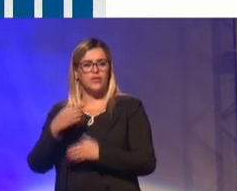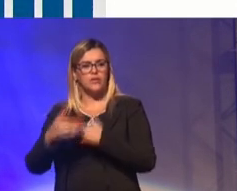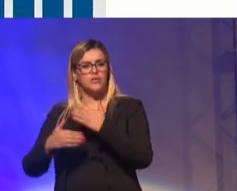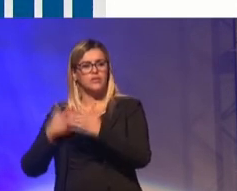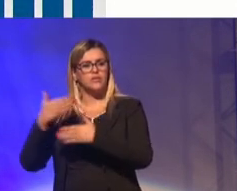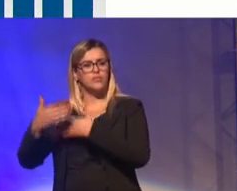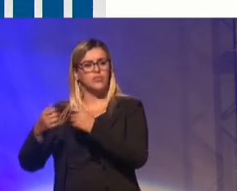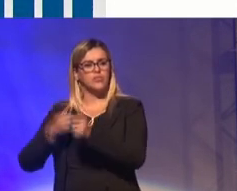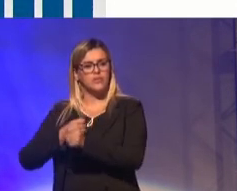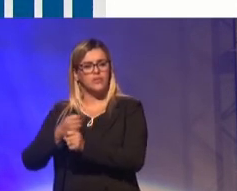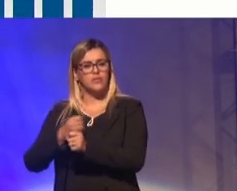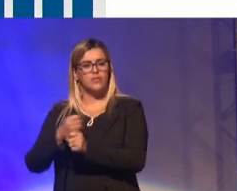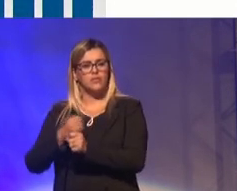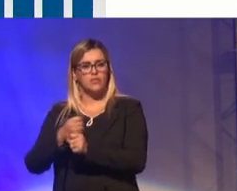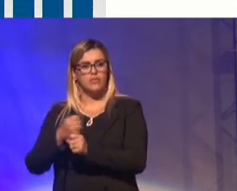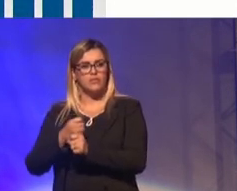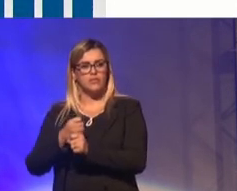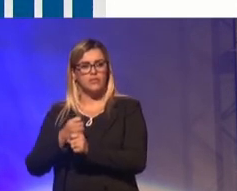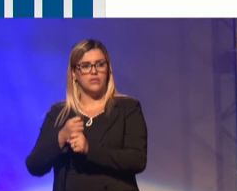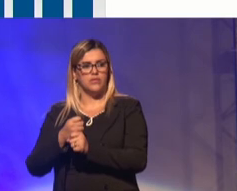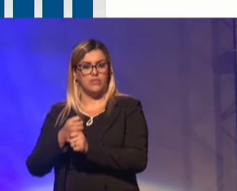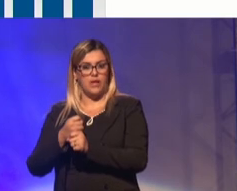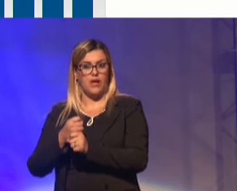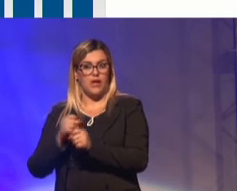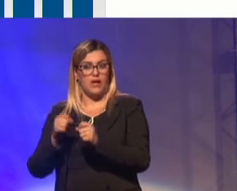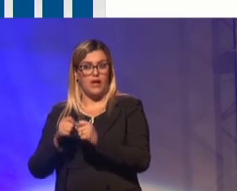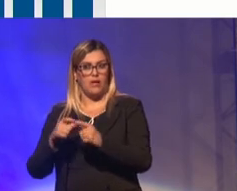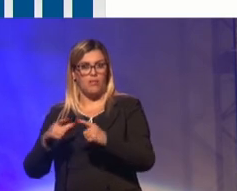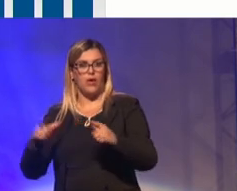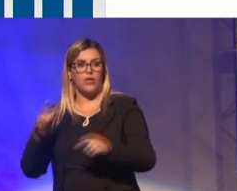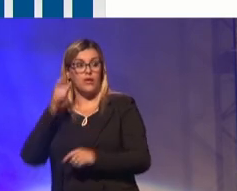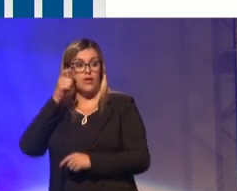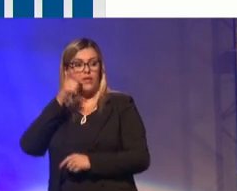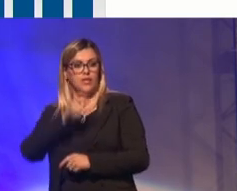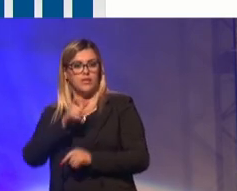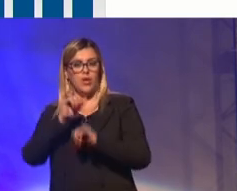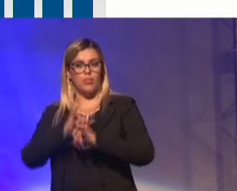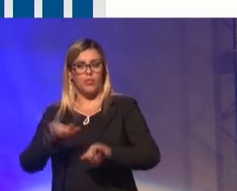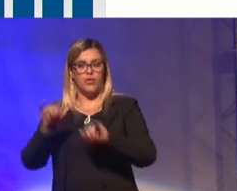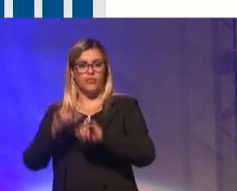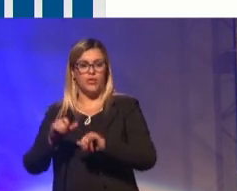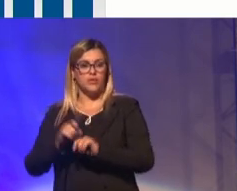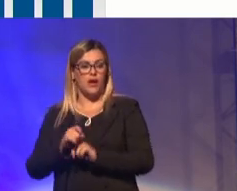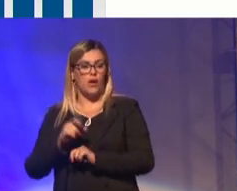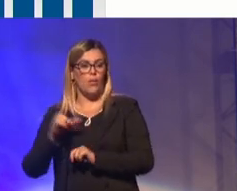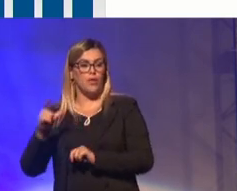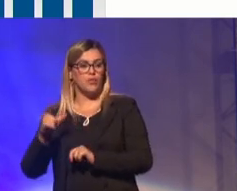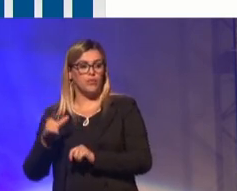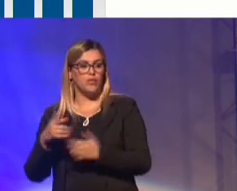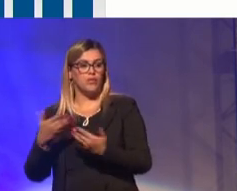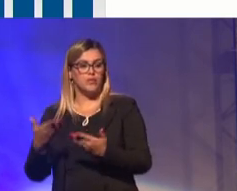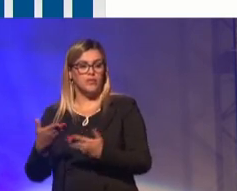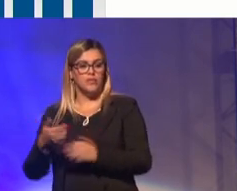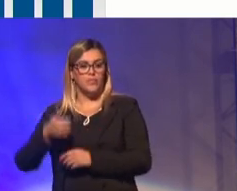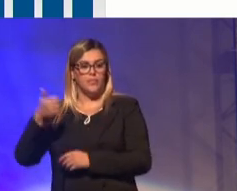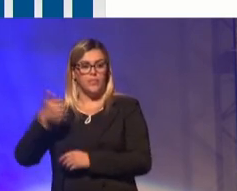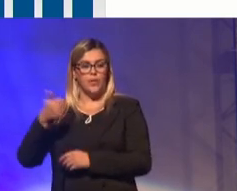longo dos anos. Um crescente interesse, porque as publicações aumentaram, né? A gente começa ali